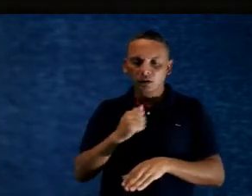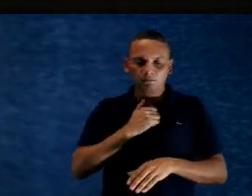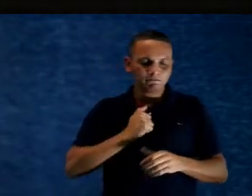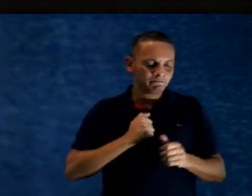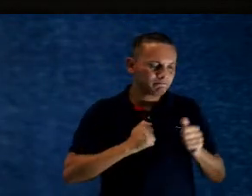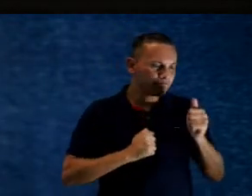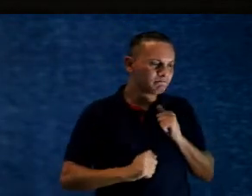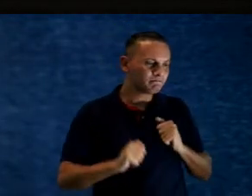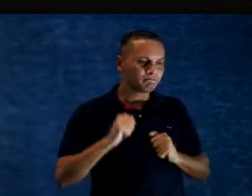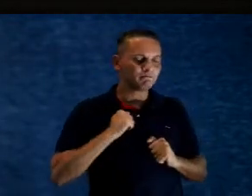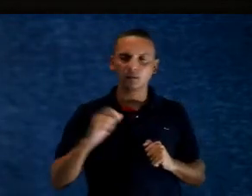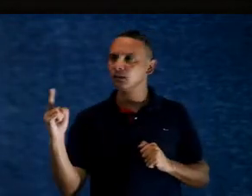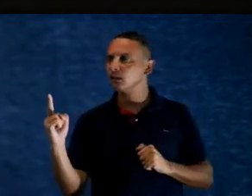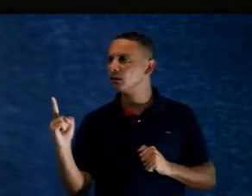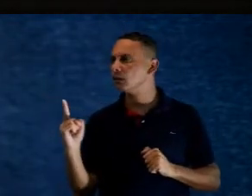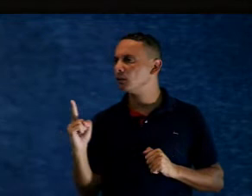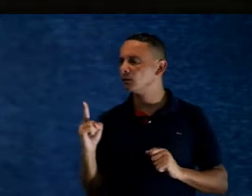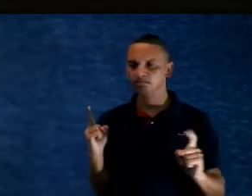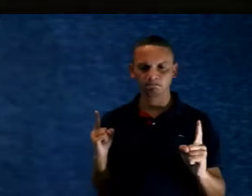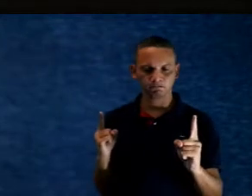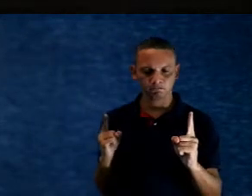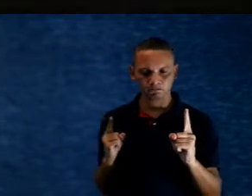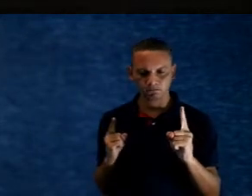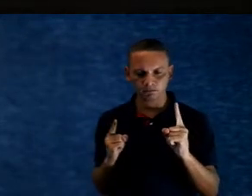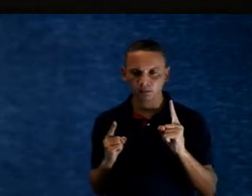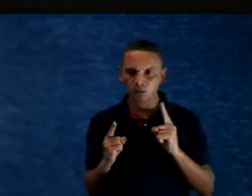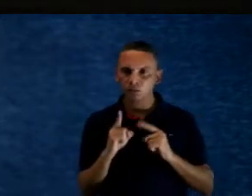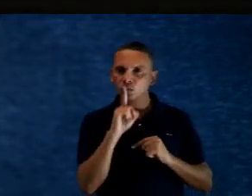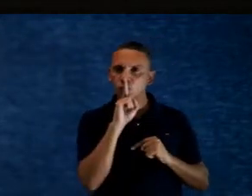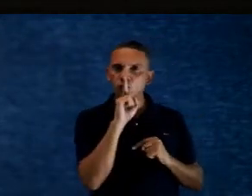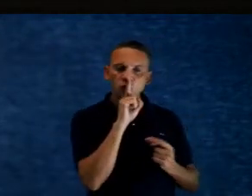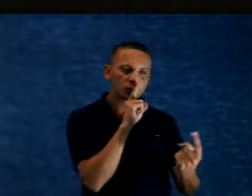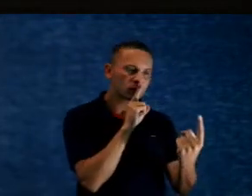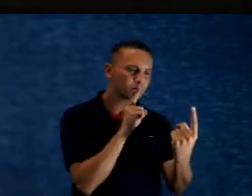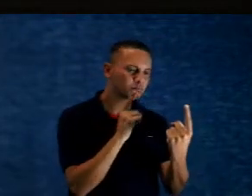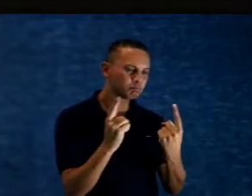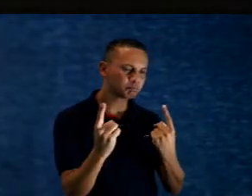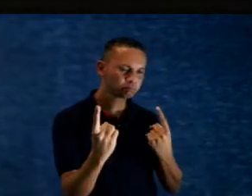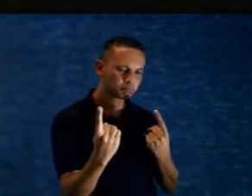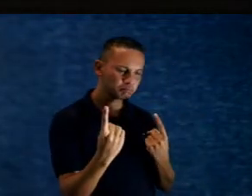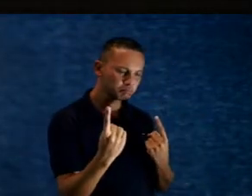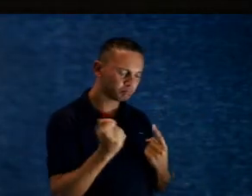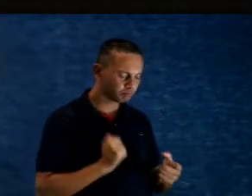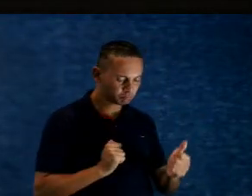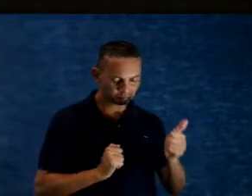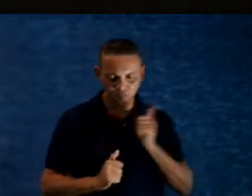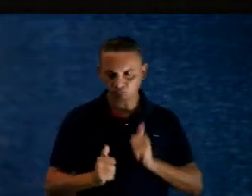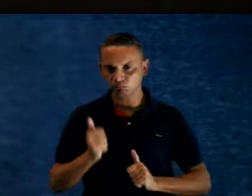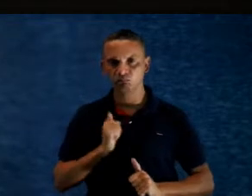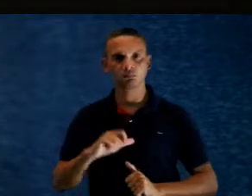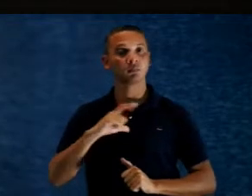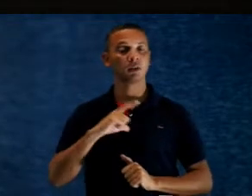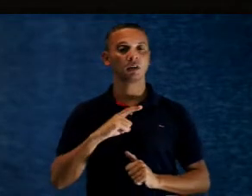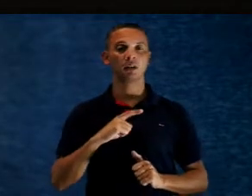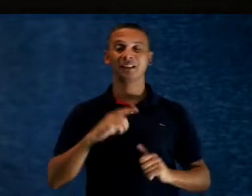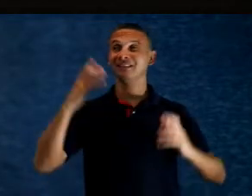Ou se não, surge e rompe insidiosa com passos de flanela. Perturba o meu dia de repente, em momentos em que eu já